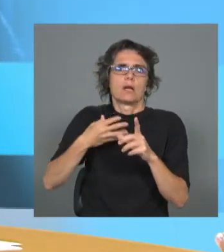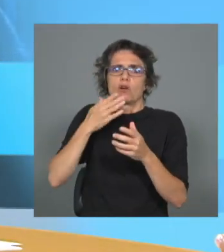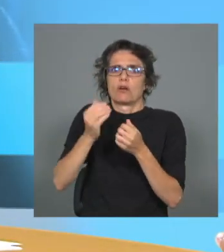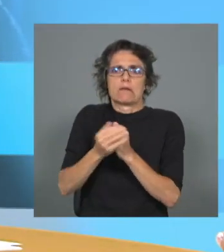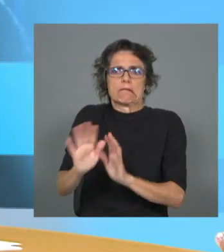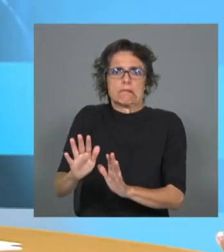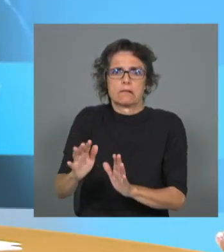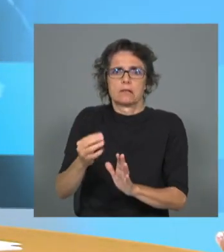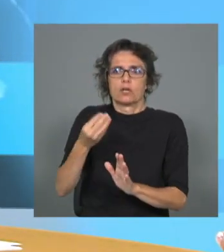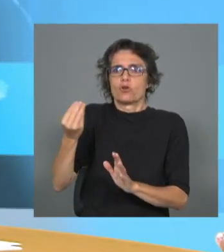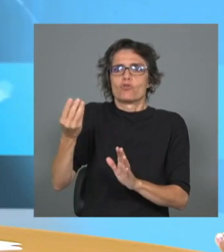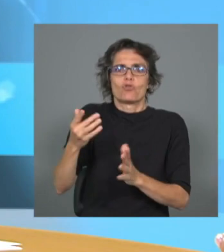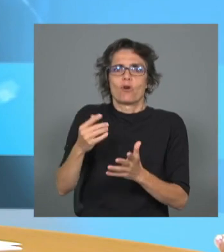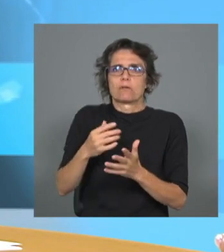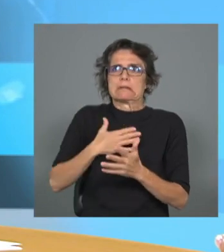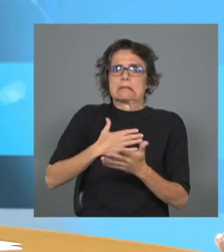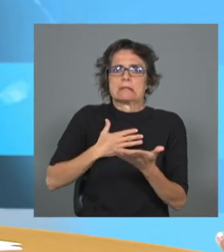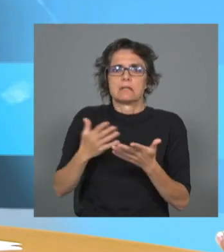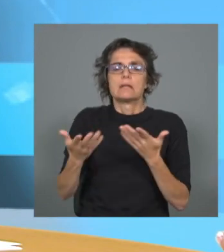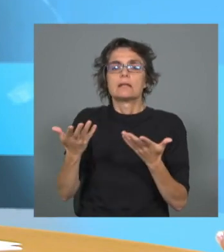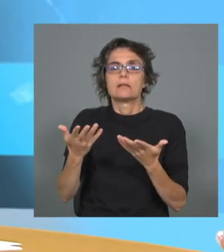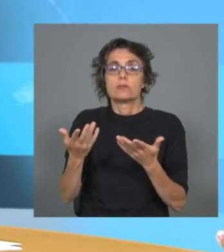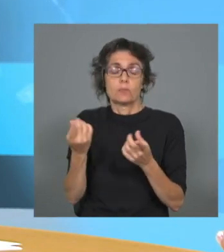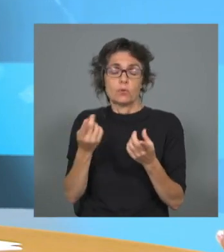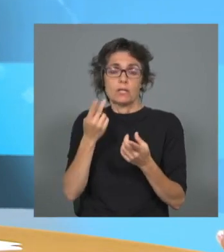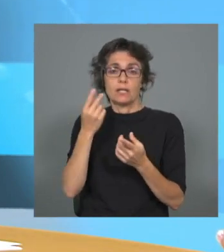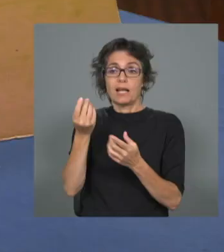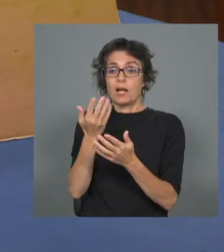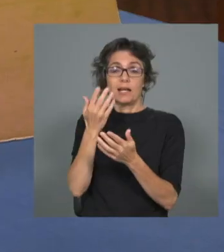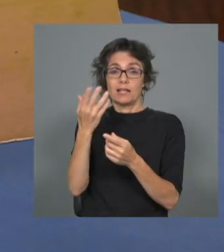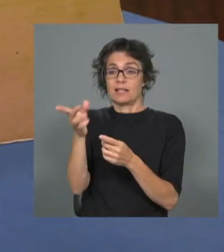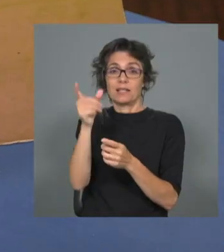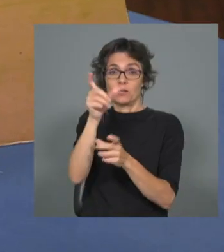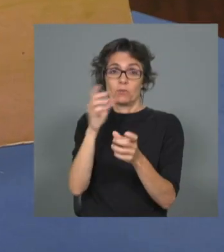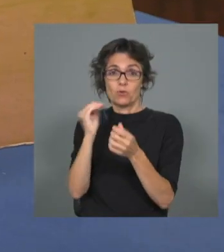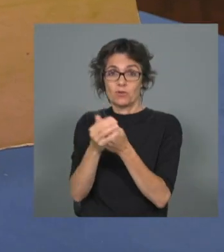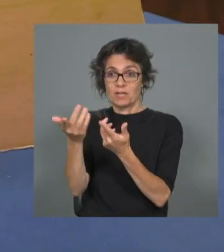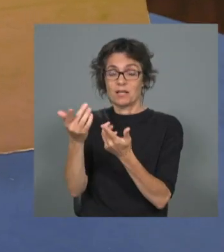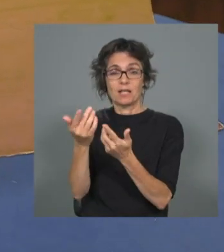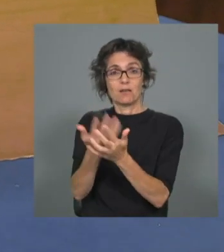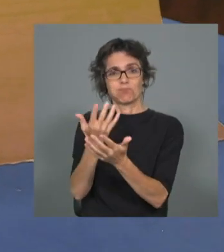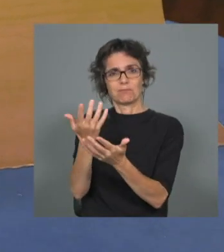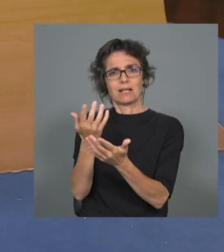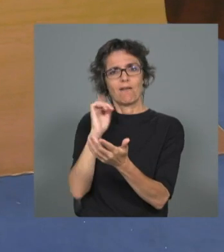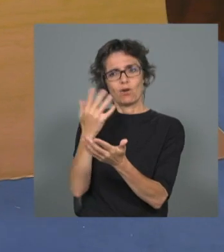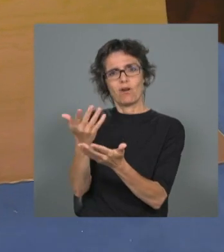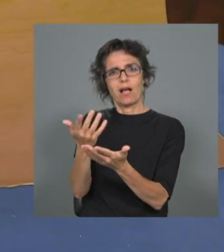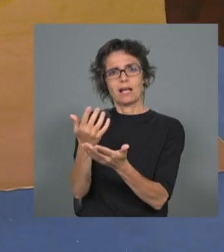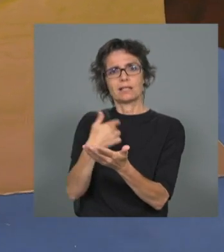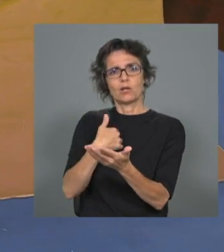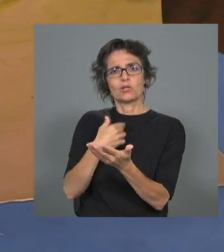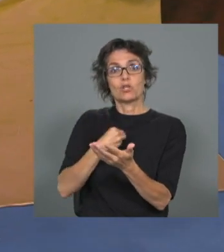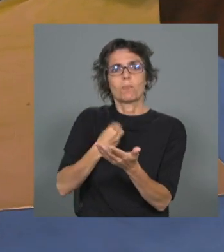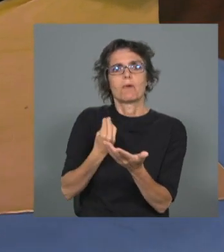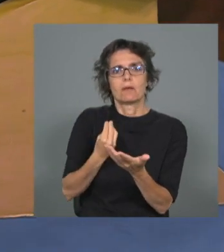envelhecimento, porque é preciso aceitar as coisas e a vida nas suas diferentes etapas e reconhecer valor em cada uma delas, não é? Claro, e eu